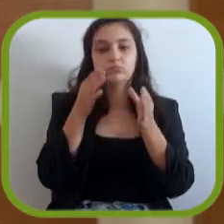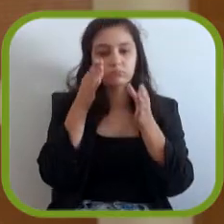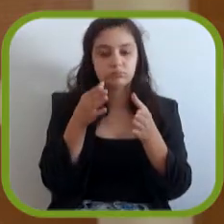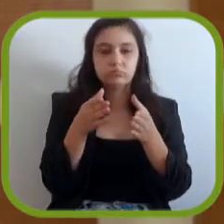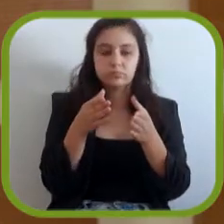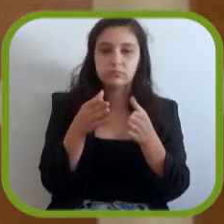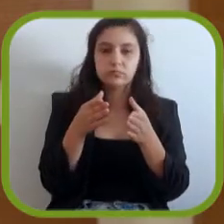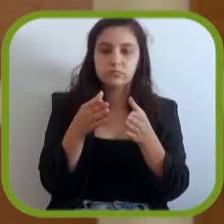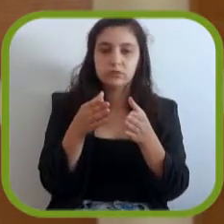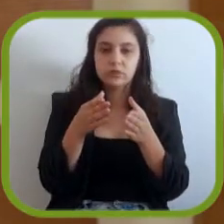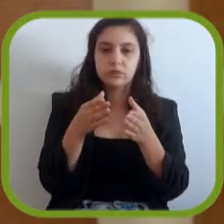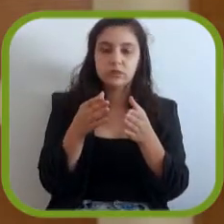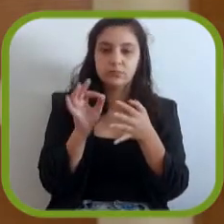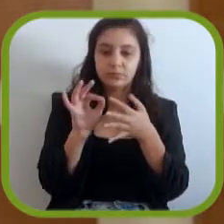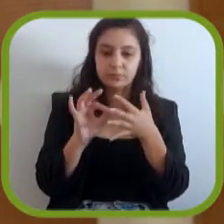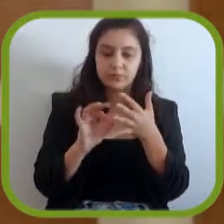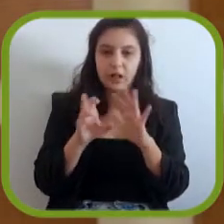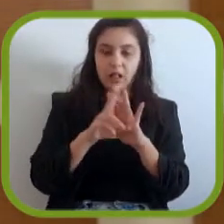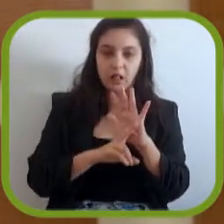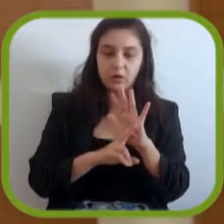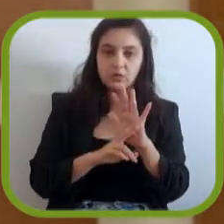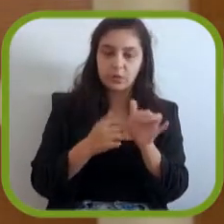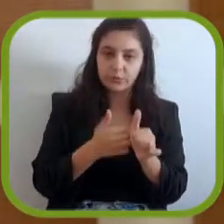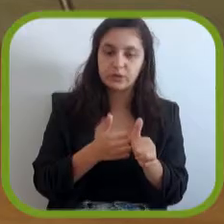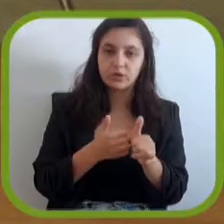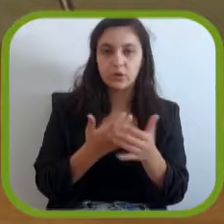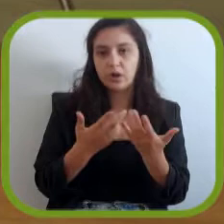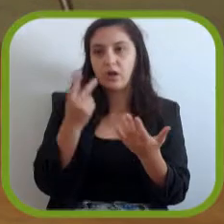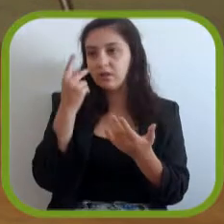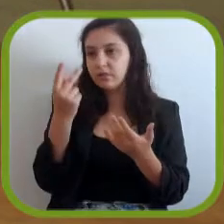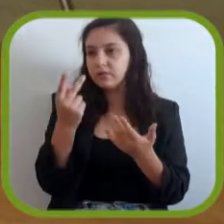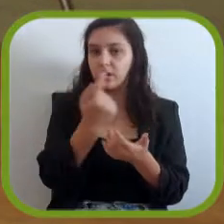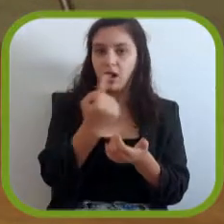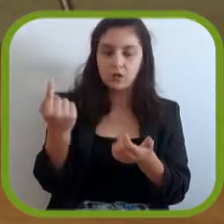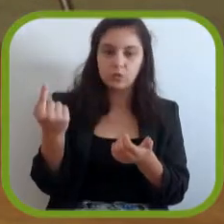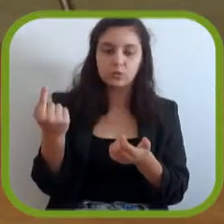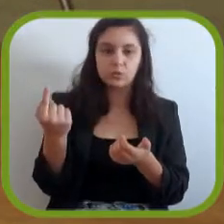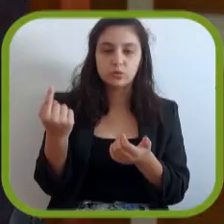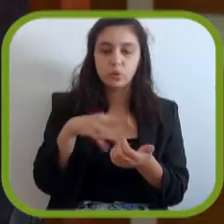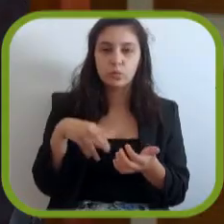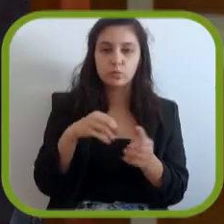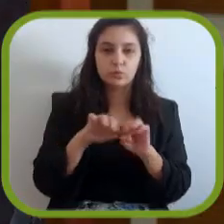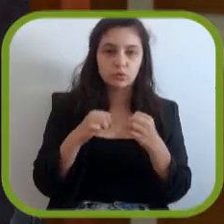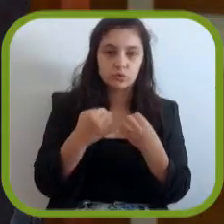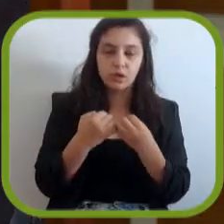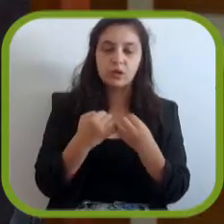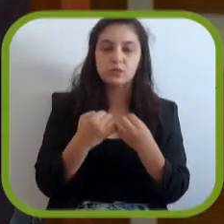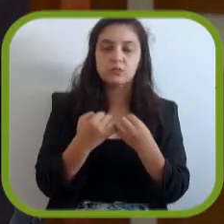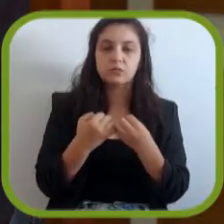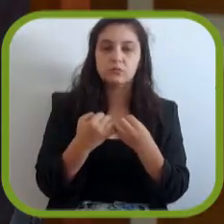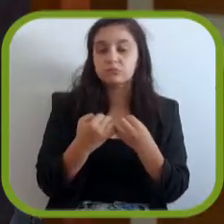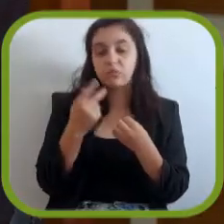de confrontar as definições dos relatórios com aquilo que é a vivência individual, o mundo